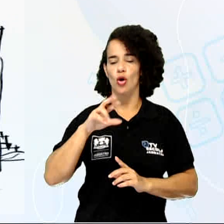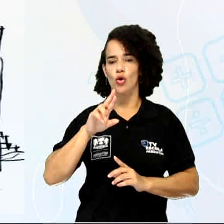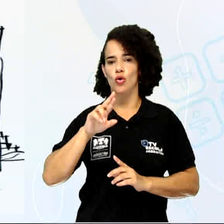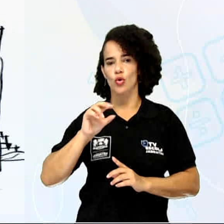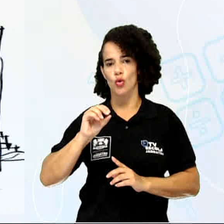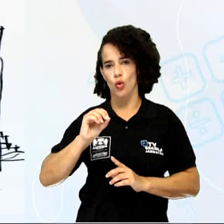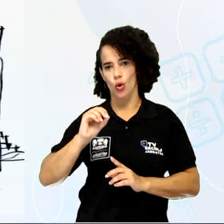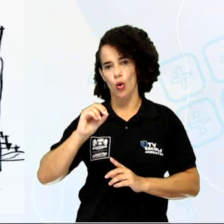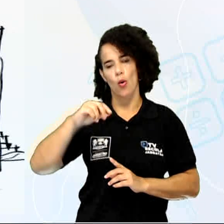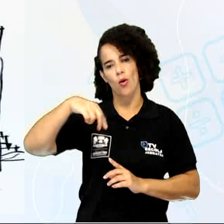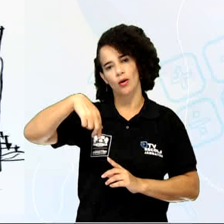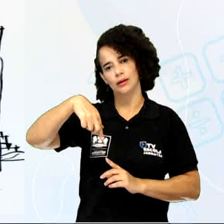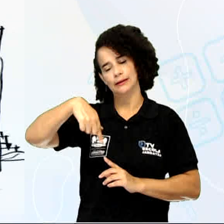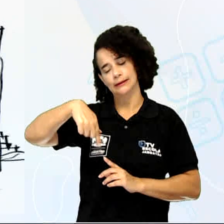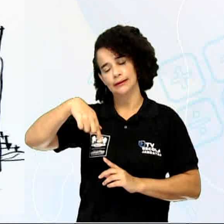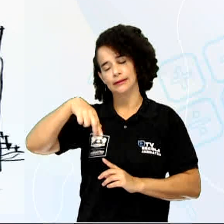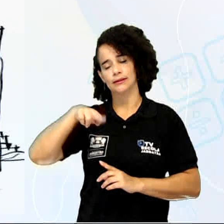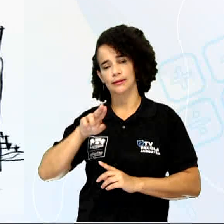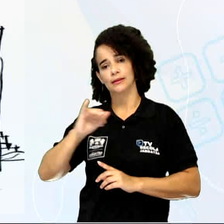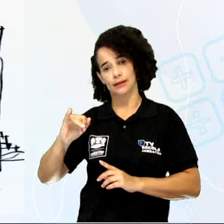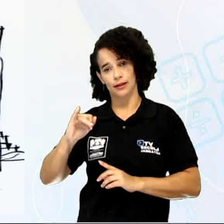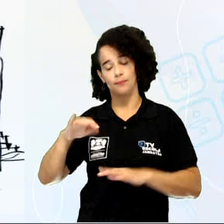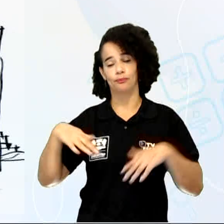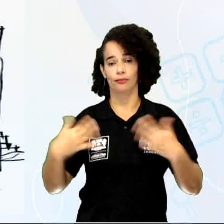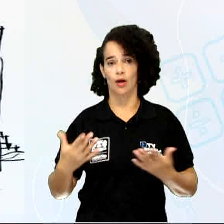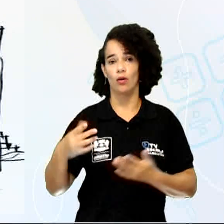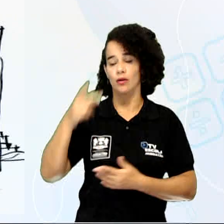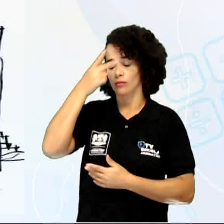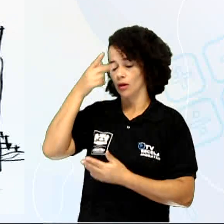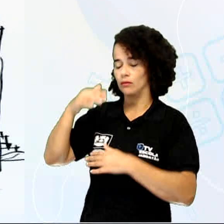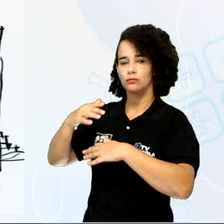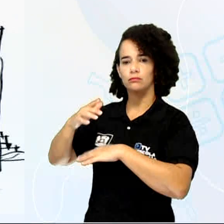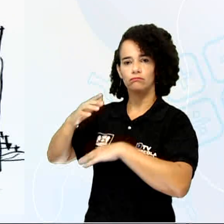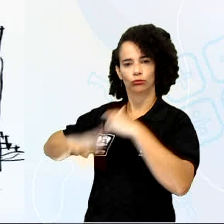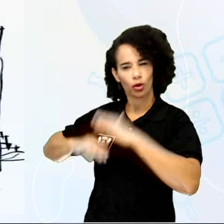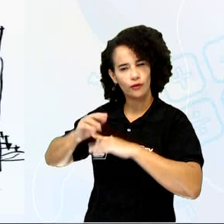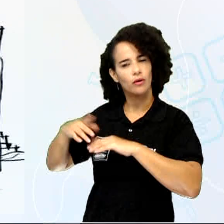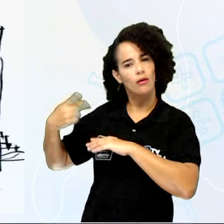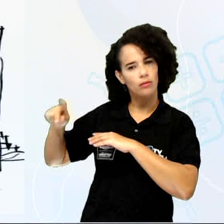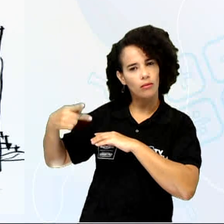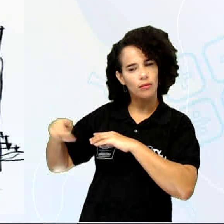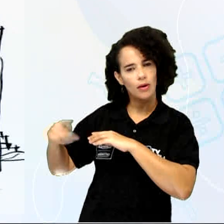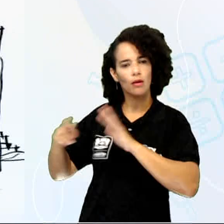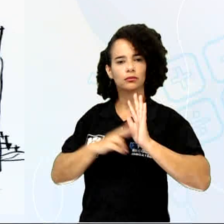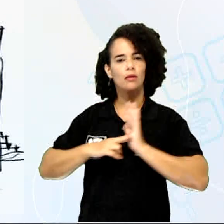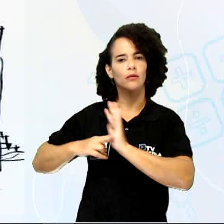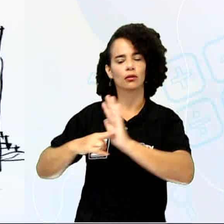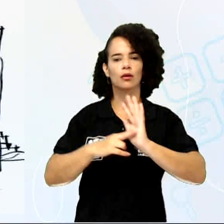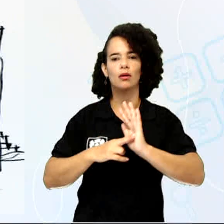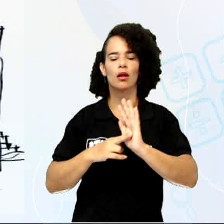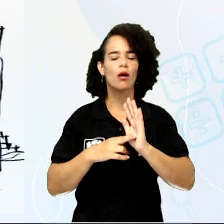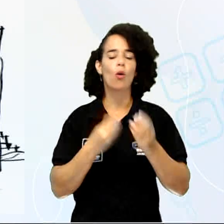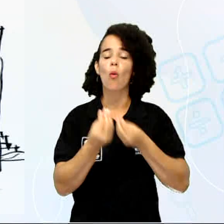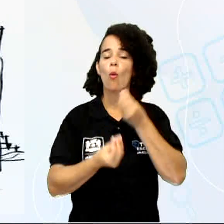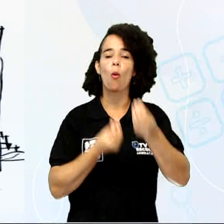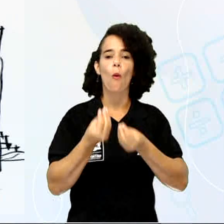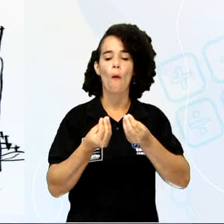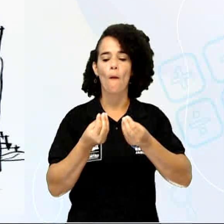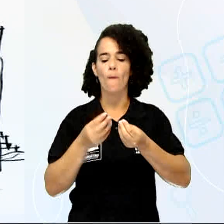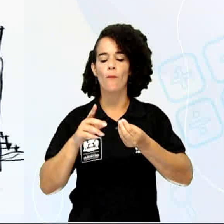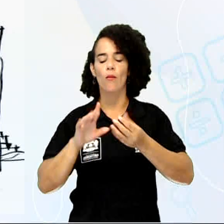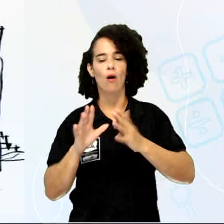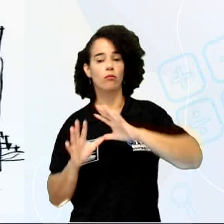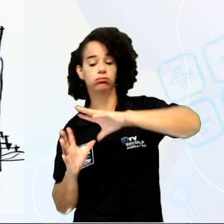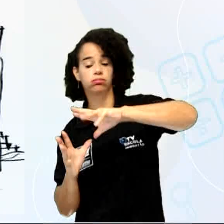cartógrafos desenvolveram formas diferentes de representar a Terra. Entre elas, o globo terrestre,